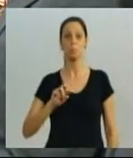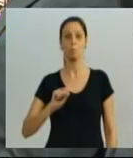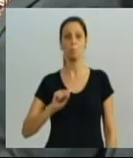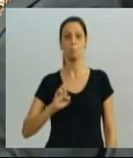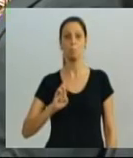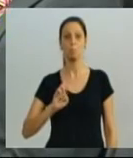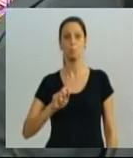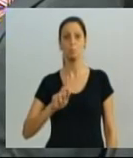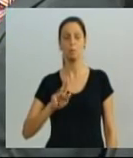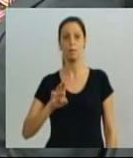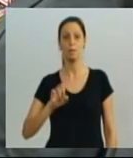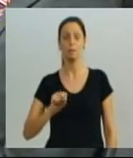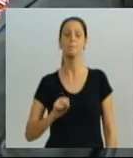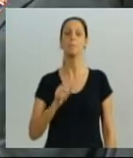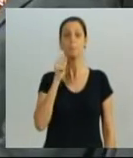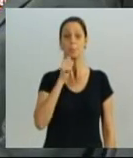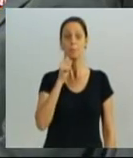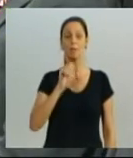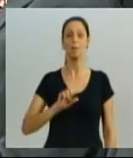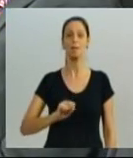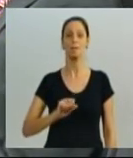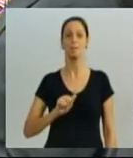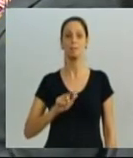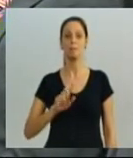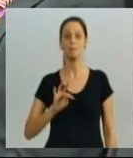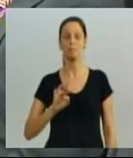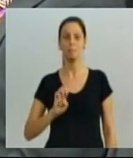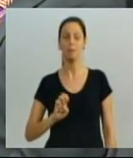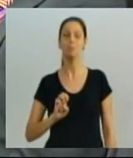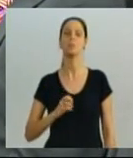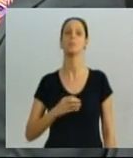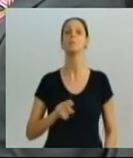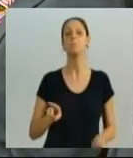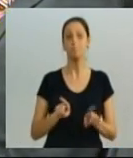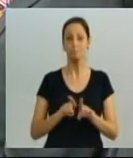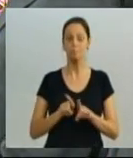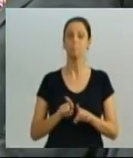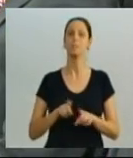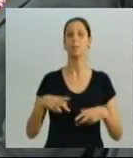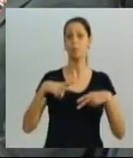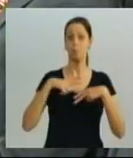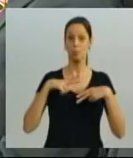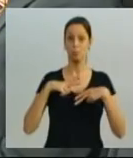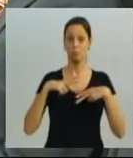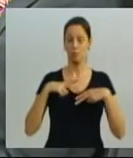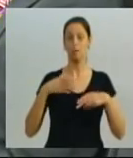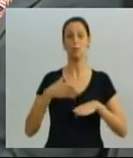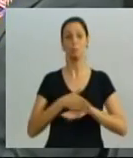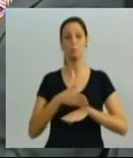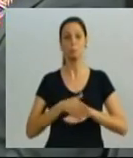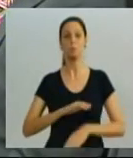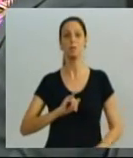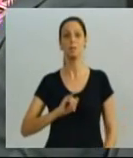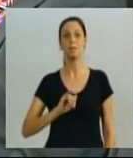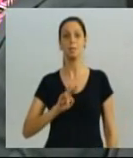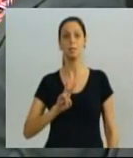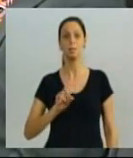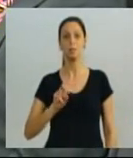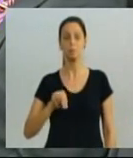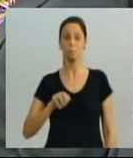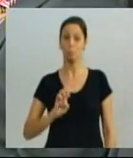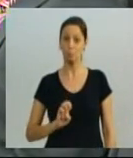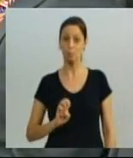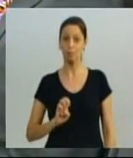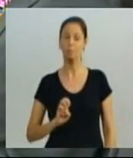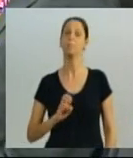Saletes Bardelatti, que eu nem vou dizer aqui todas as representações, fica aqui na condição de particular, a dona Ivone Gnevuk,